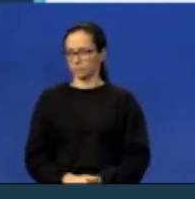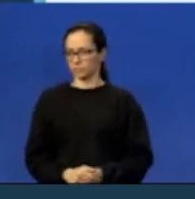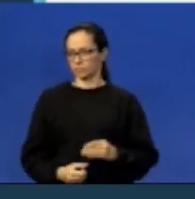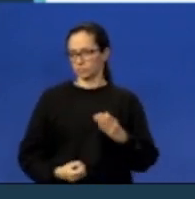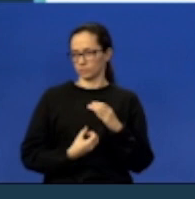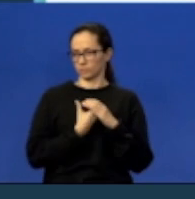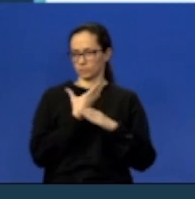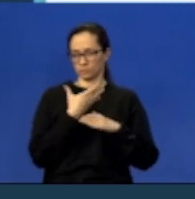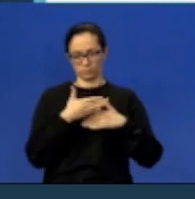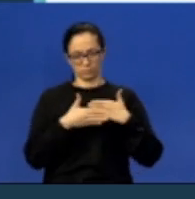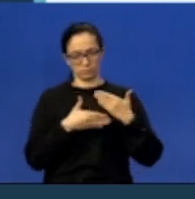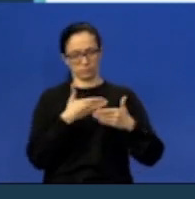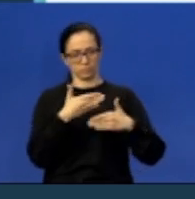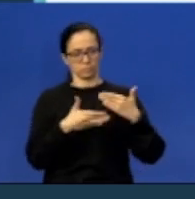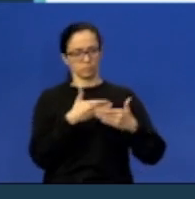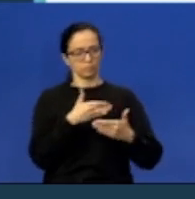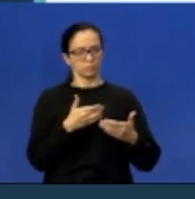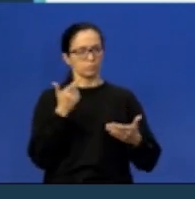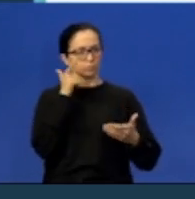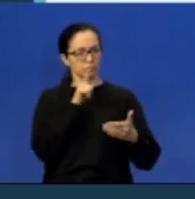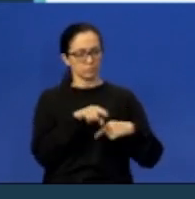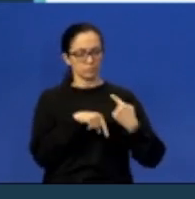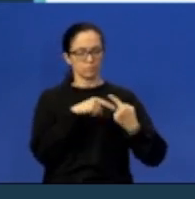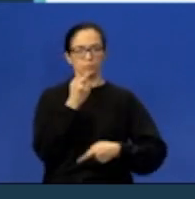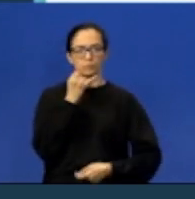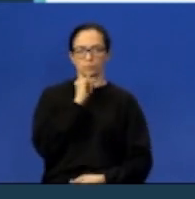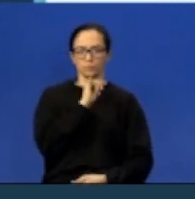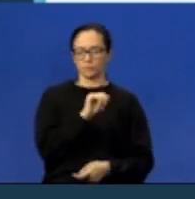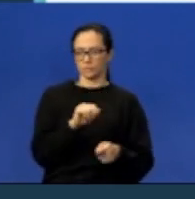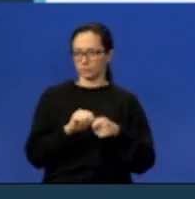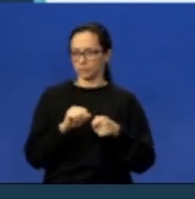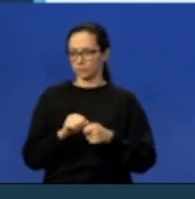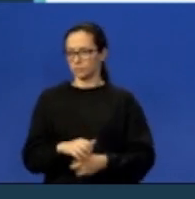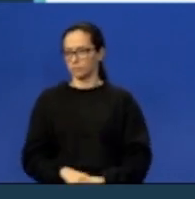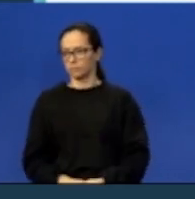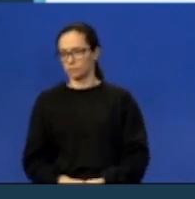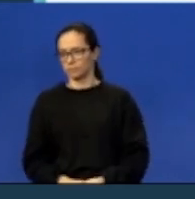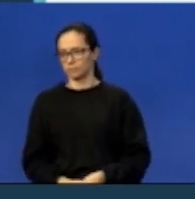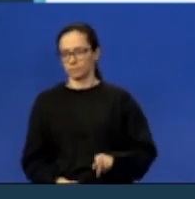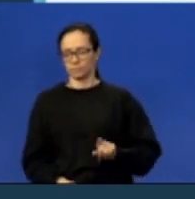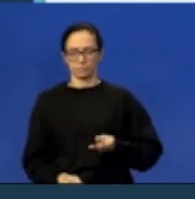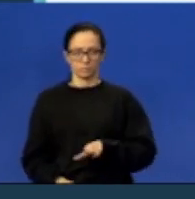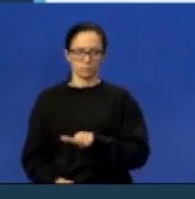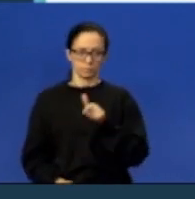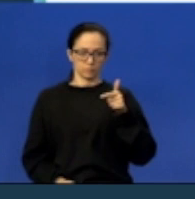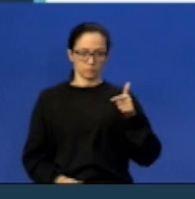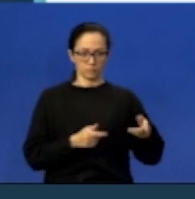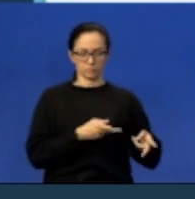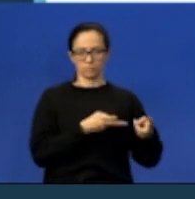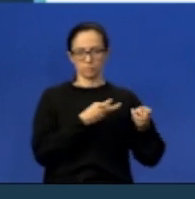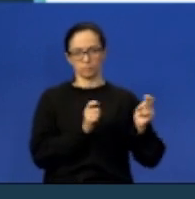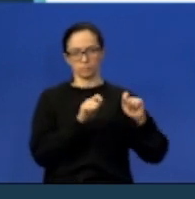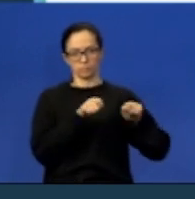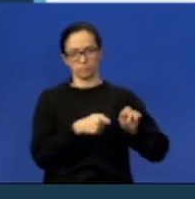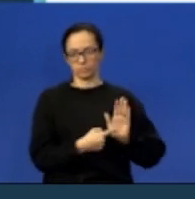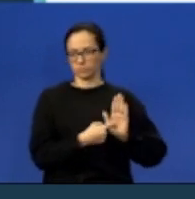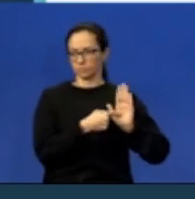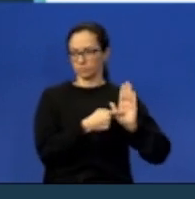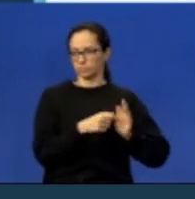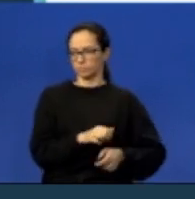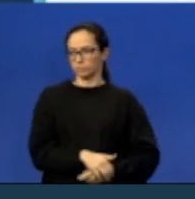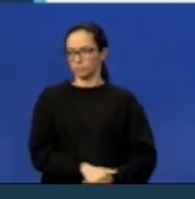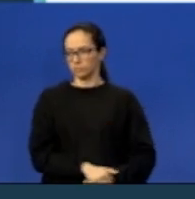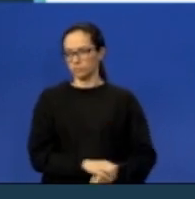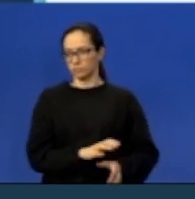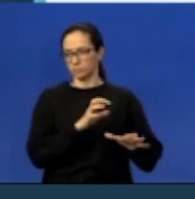que vai ser desencadeado o potencial elétrico do coração. O nó átrio ventricular, como o próprio nome dá, ele